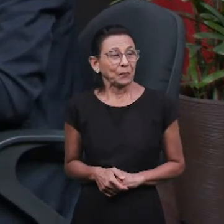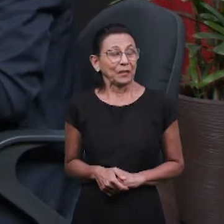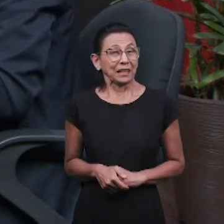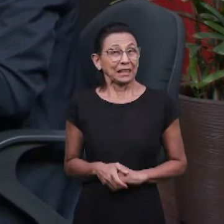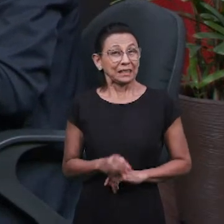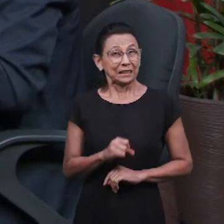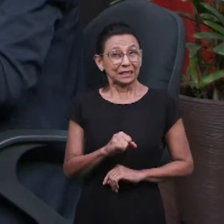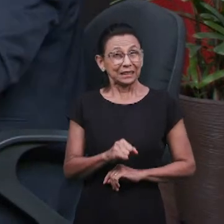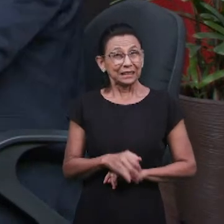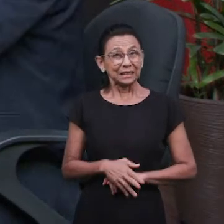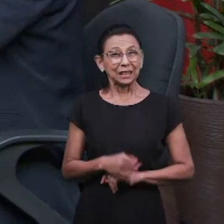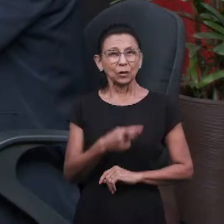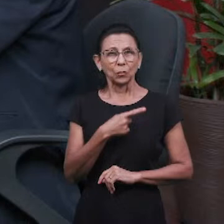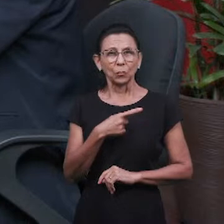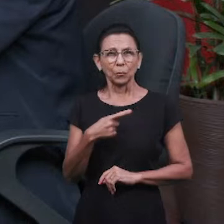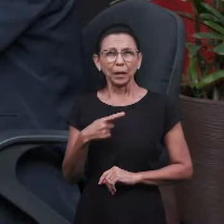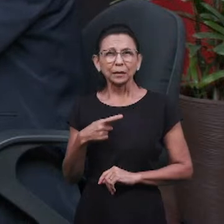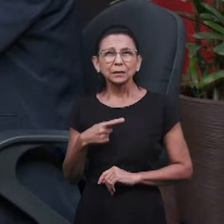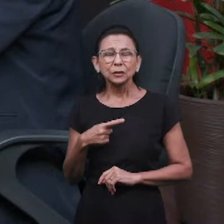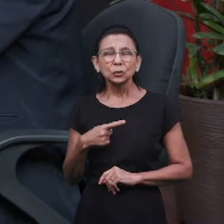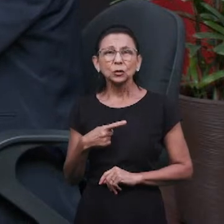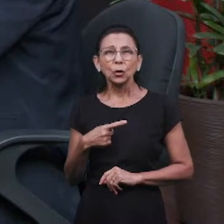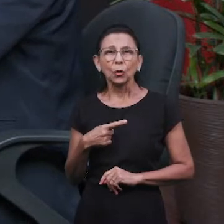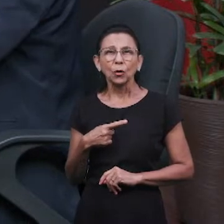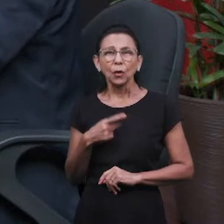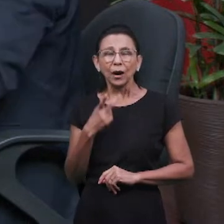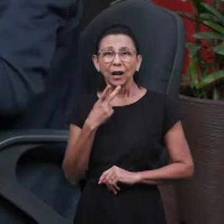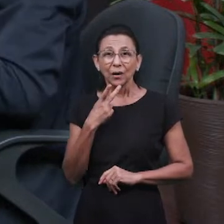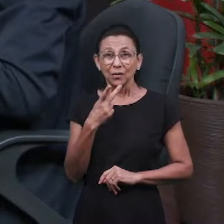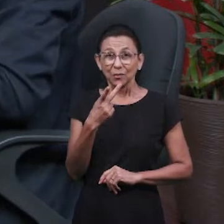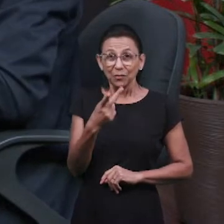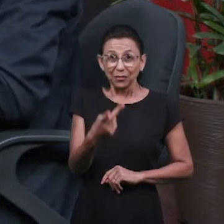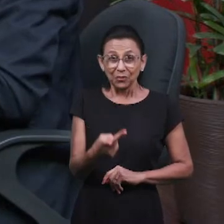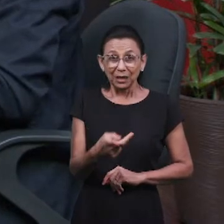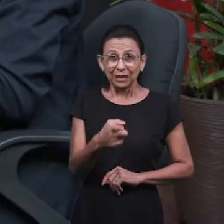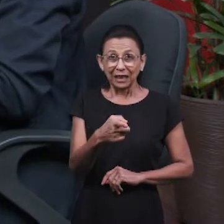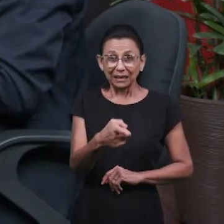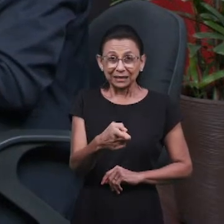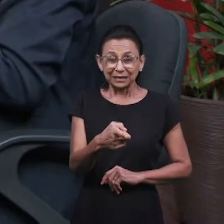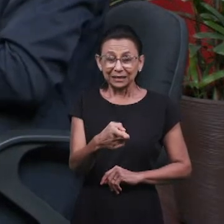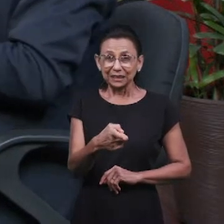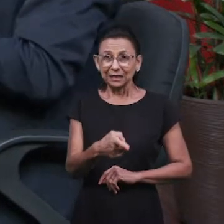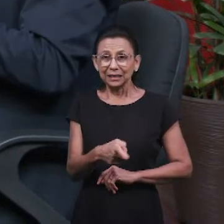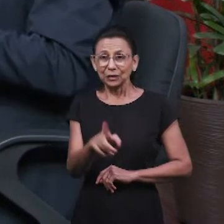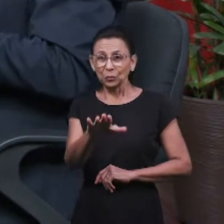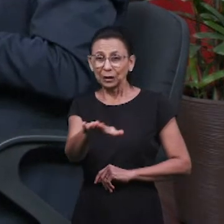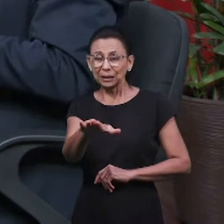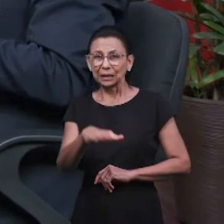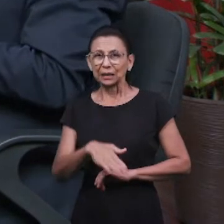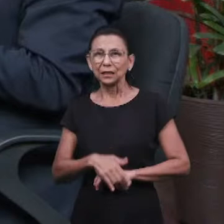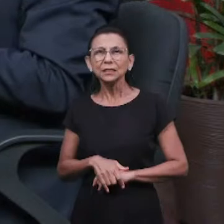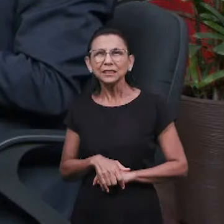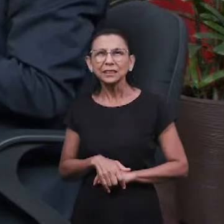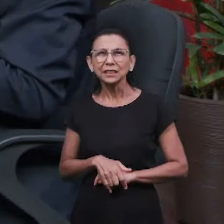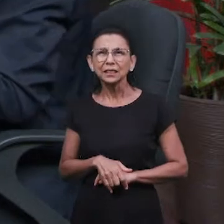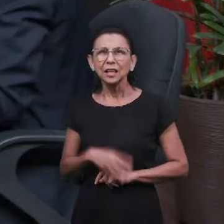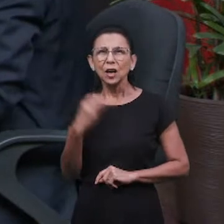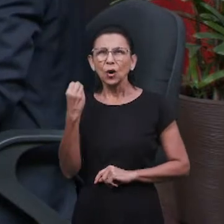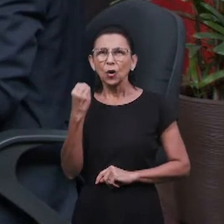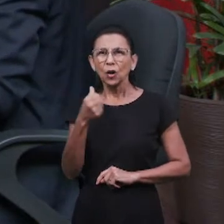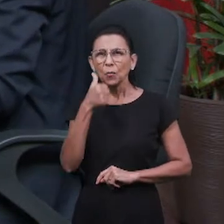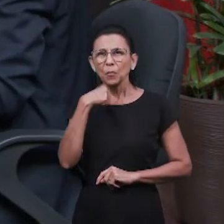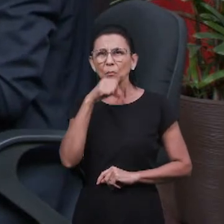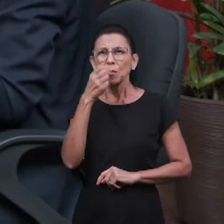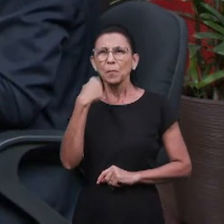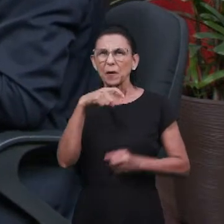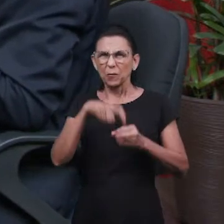Uhum. Se chamar a atenção de uma criança dessa no meio do público, os pais vão embora, nunca mais voltam da igreja. Isso. Então você vê só a seriedade do assunto, o negócio é tão difícil